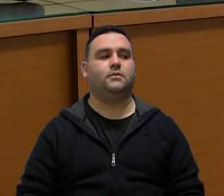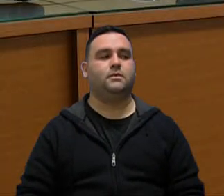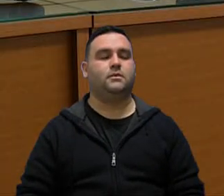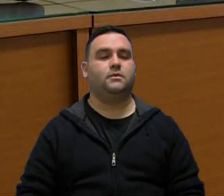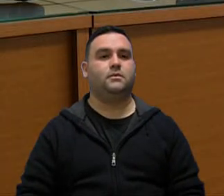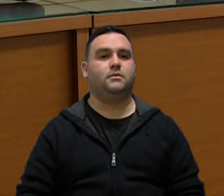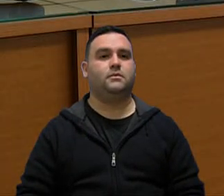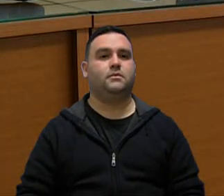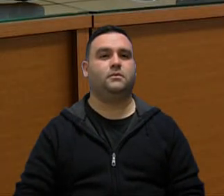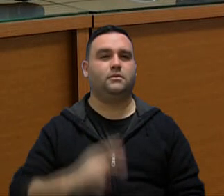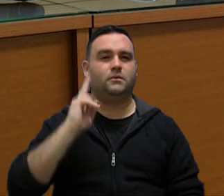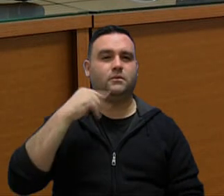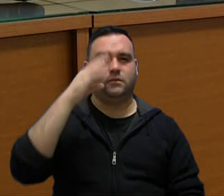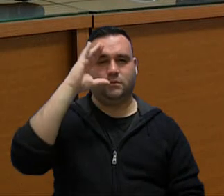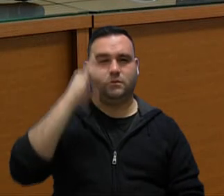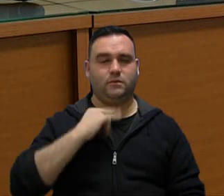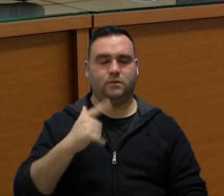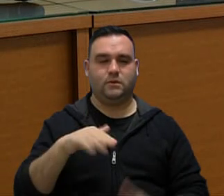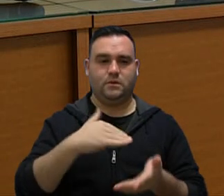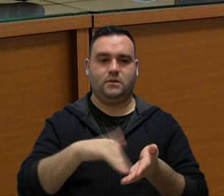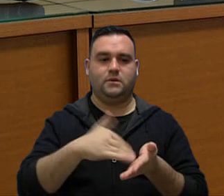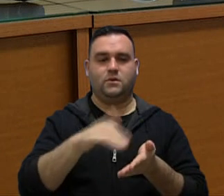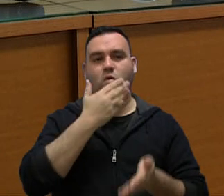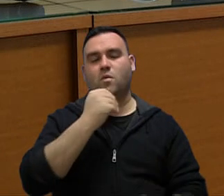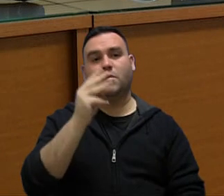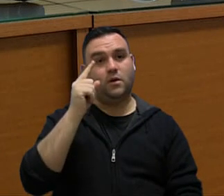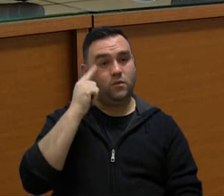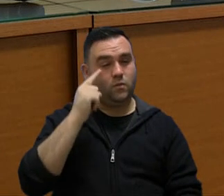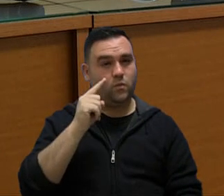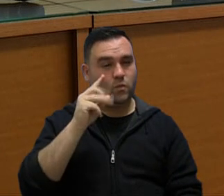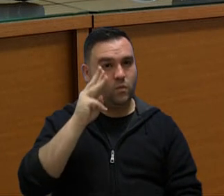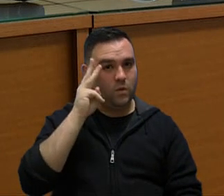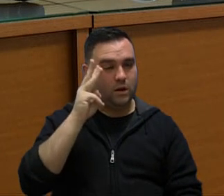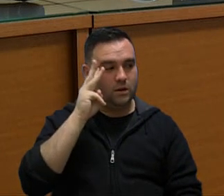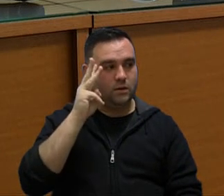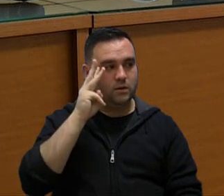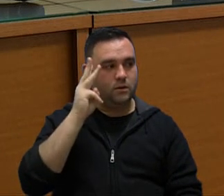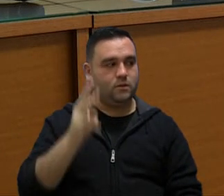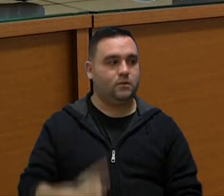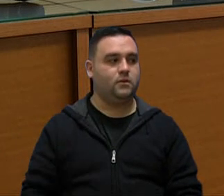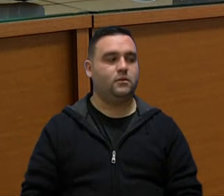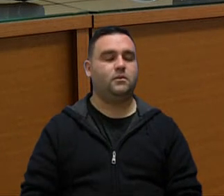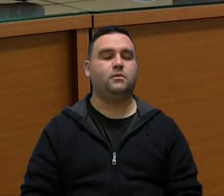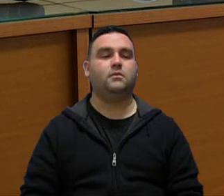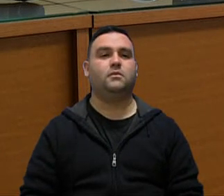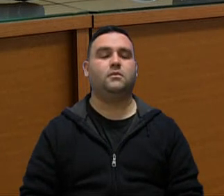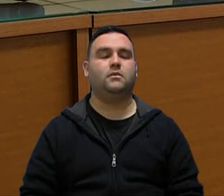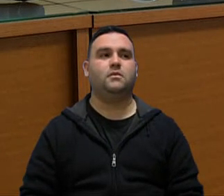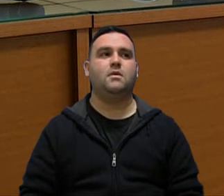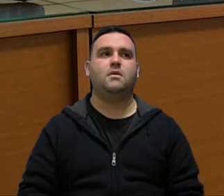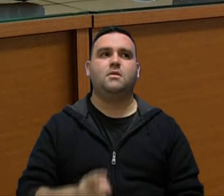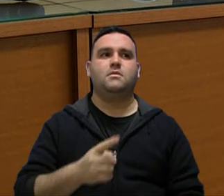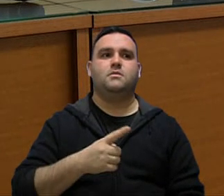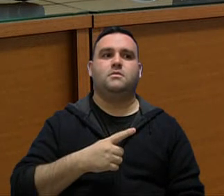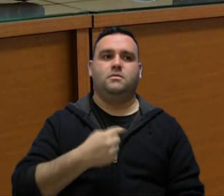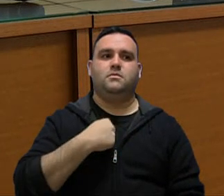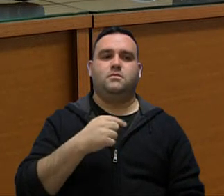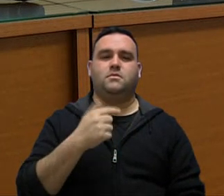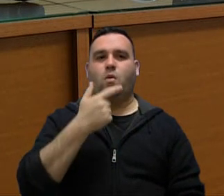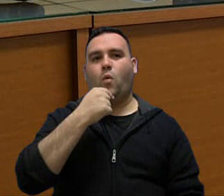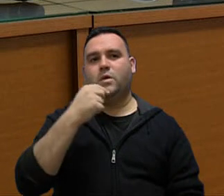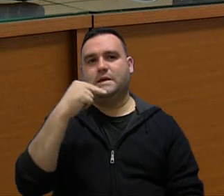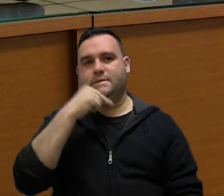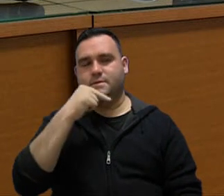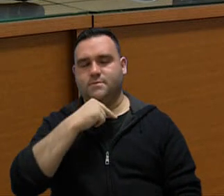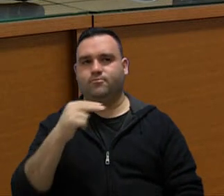o bronzeado com relação ao secretário tanabi e aí eu tava até eu